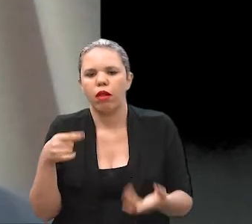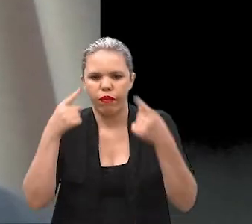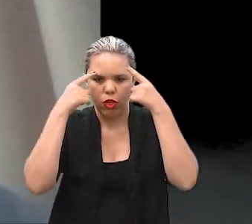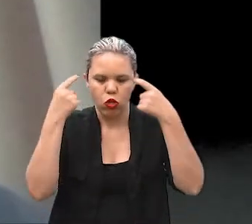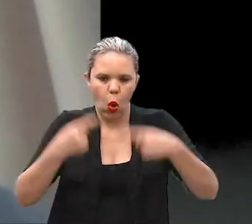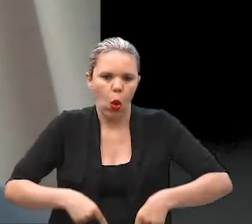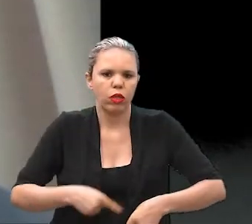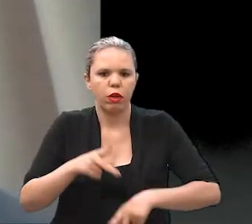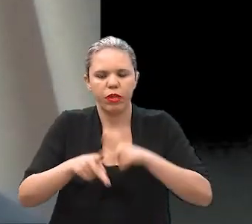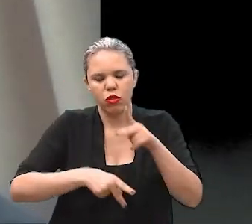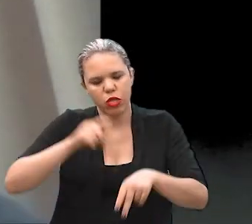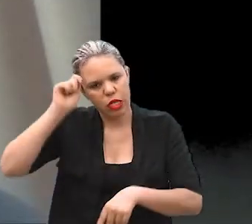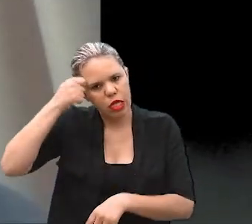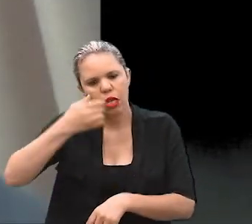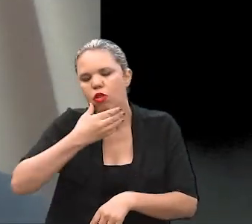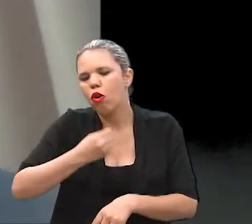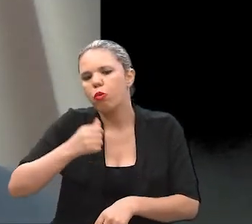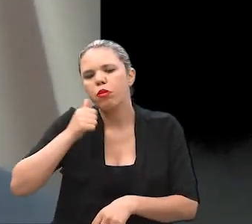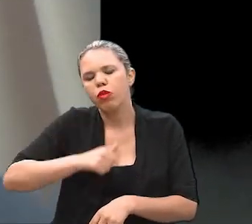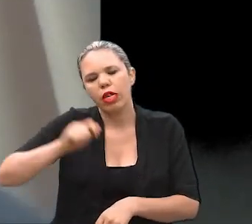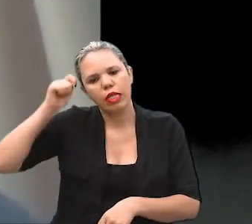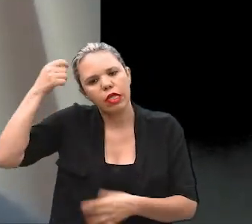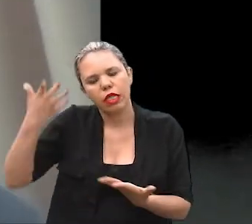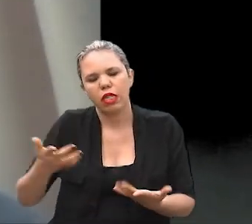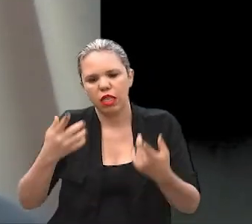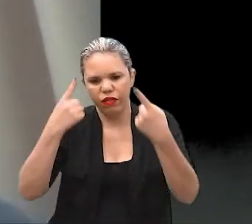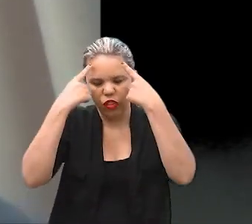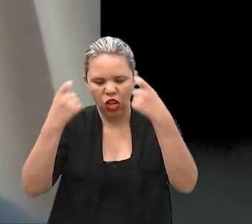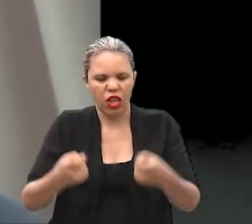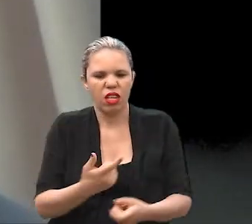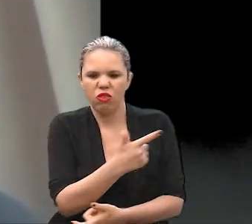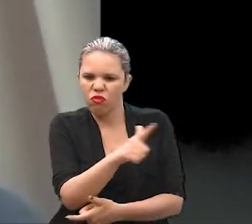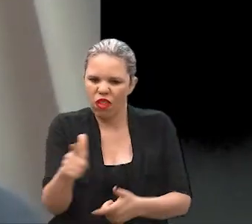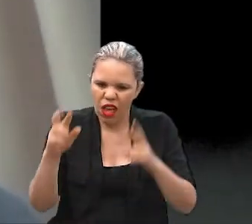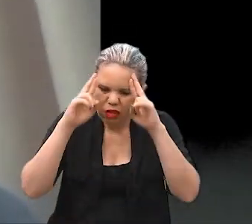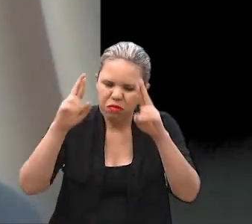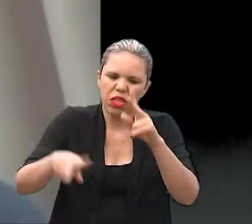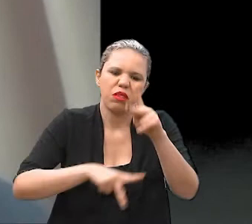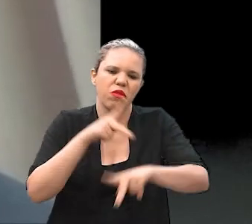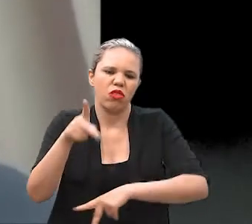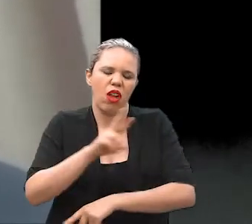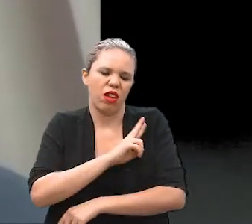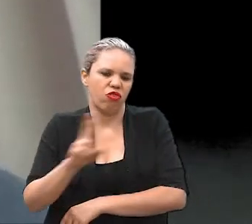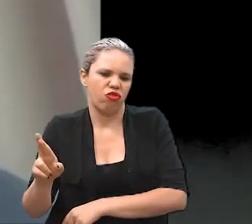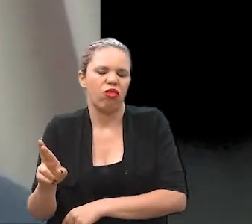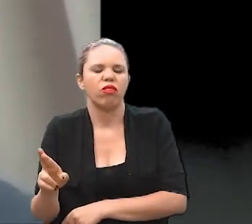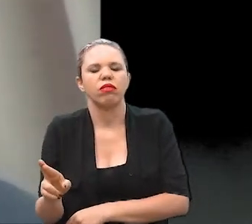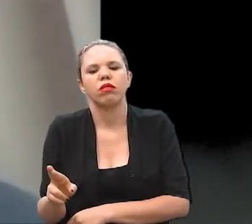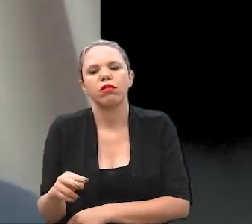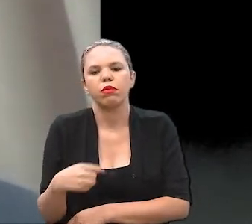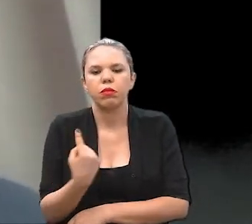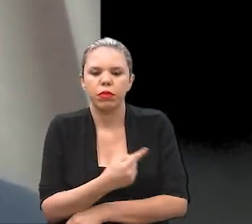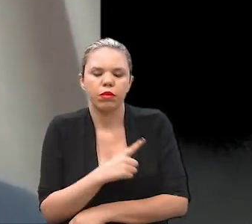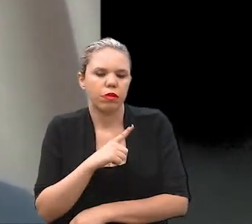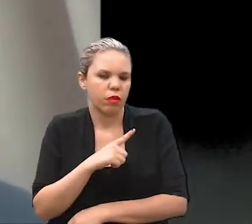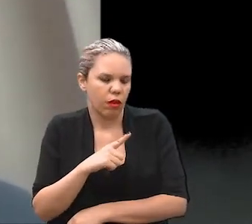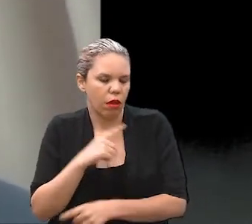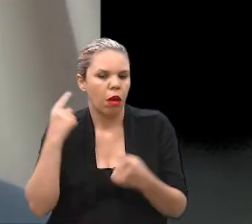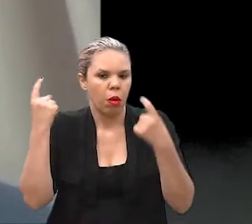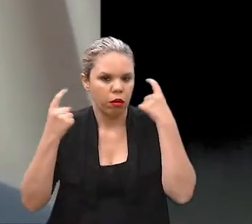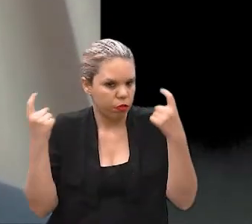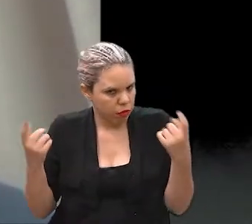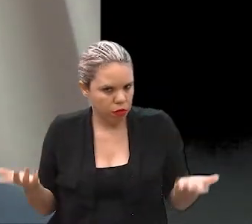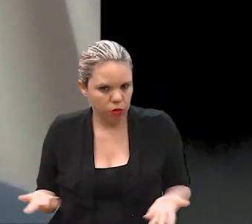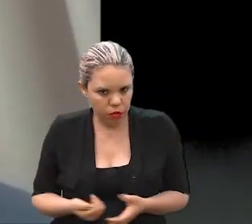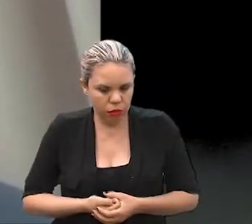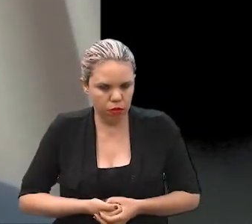contra negros e negras, da violência e da falta de respeito religiosos. Eu tenho tido uma